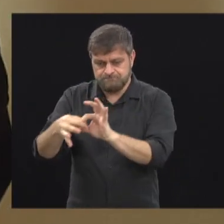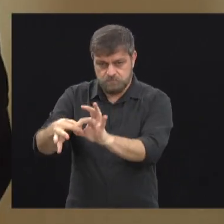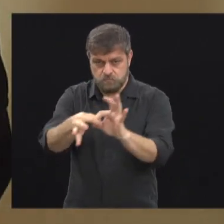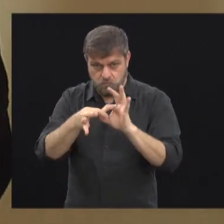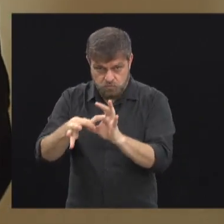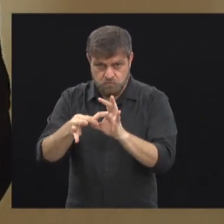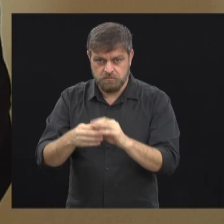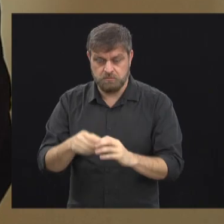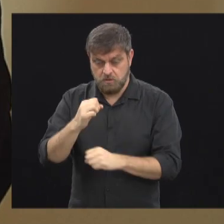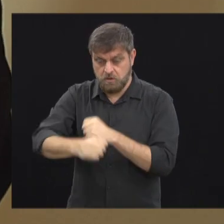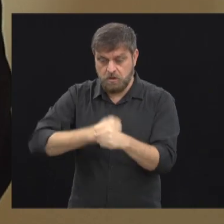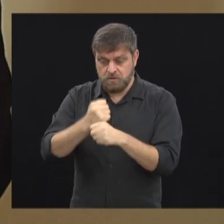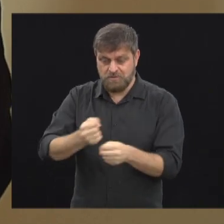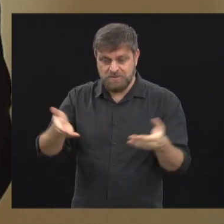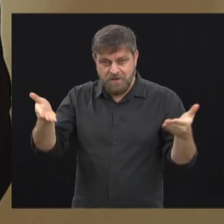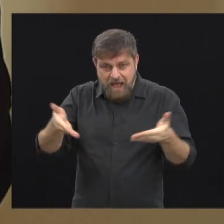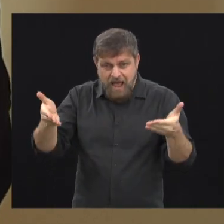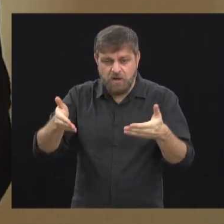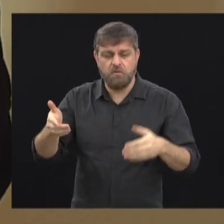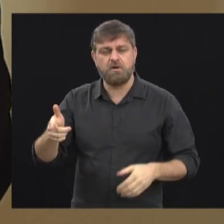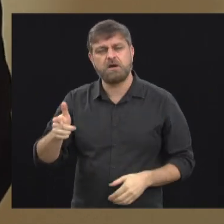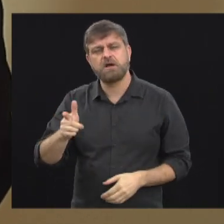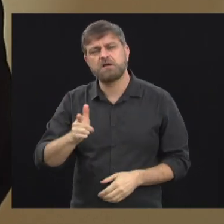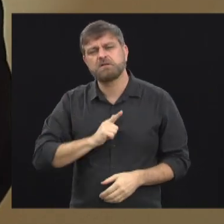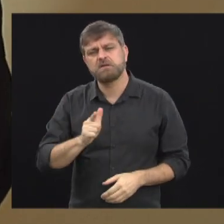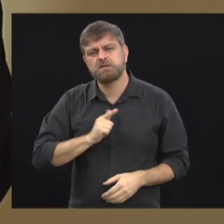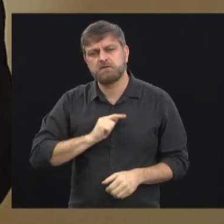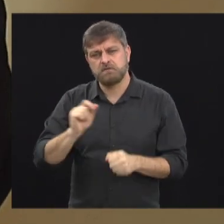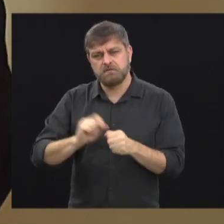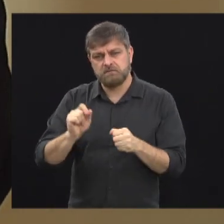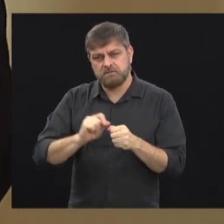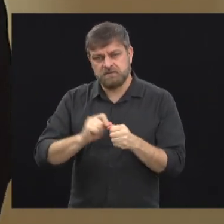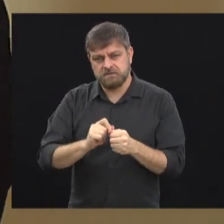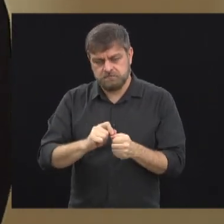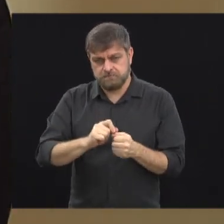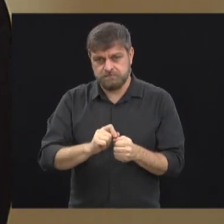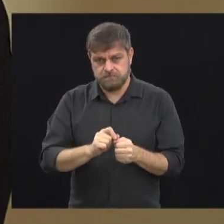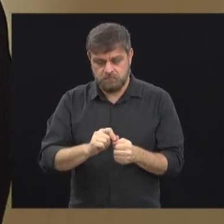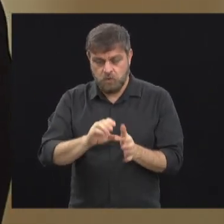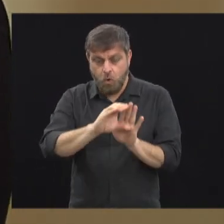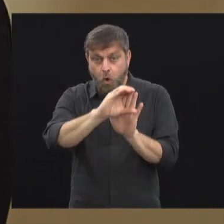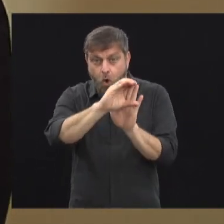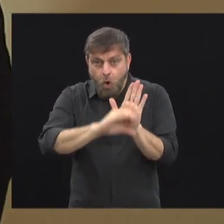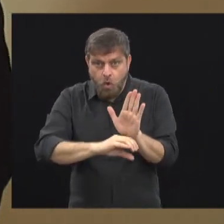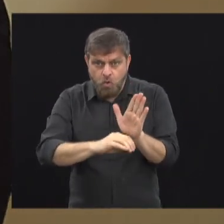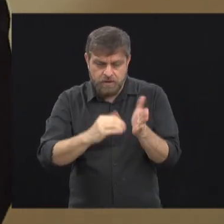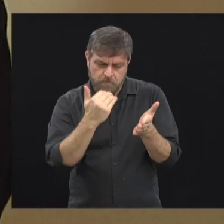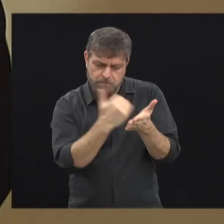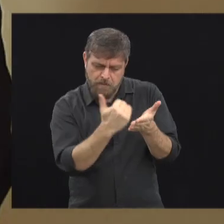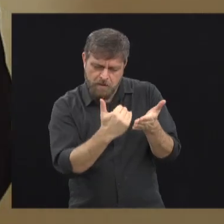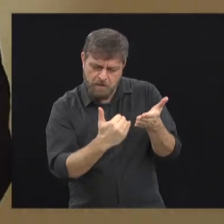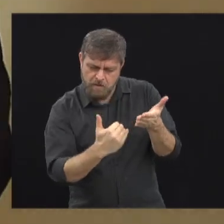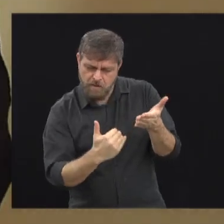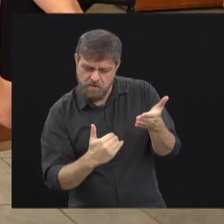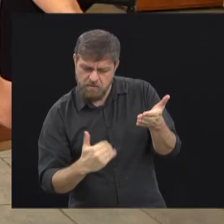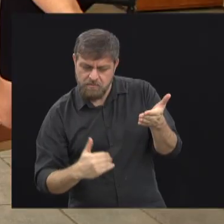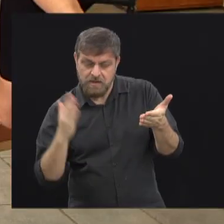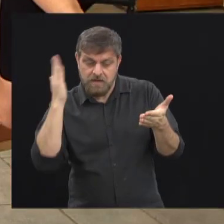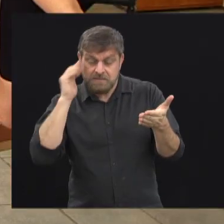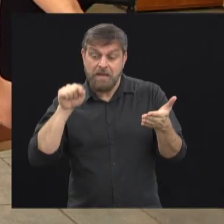Então, nesse ano, eles estão fazendo um portfólio, que é um currículo de uma forma